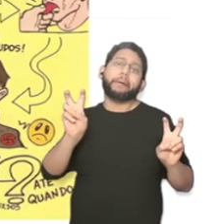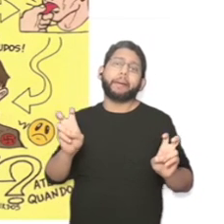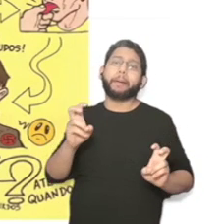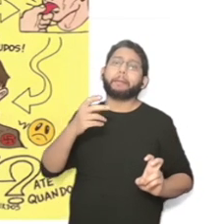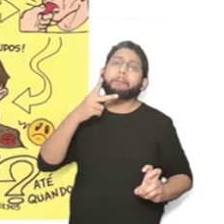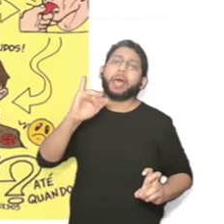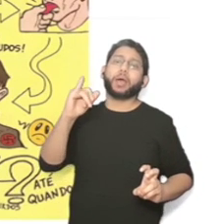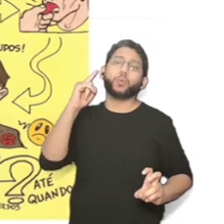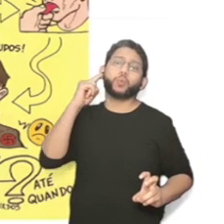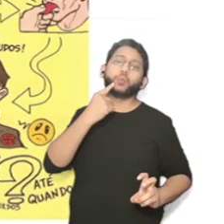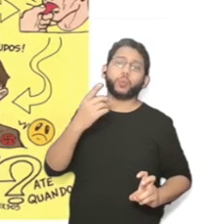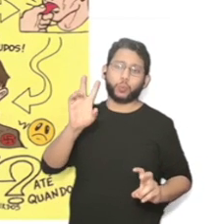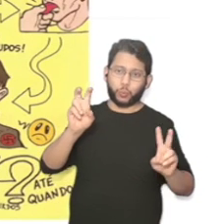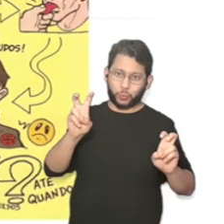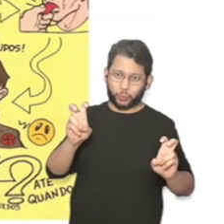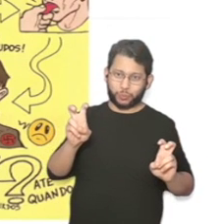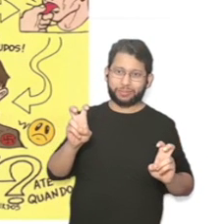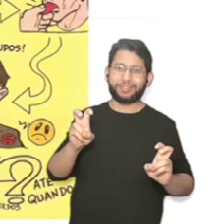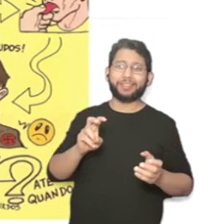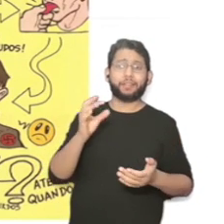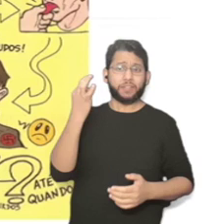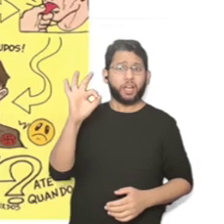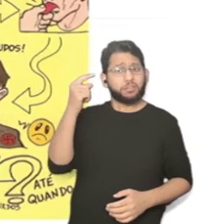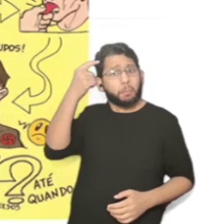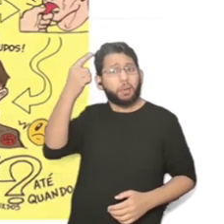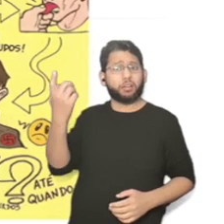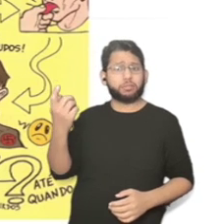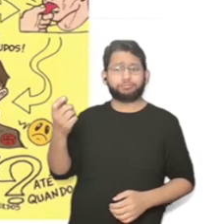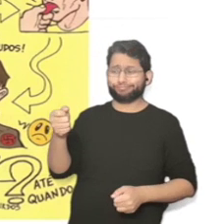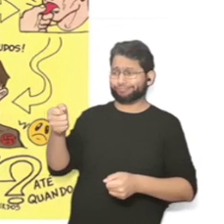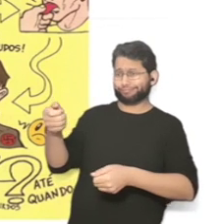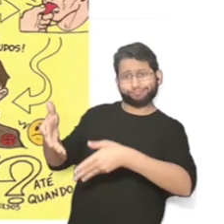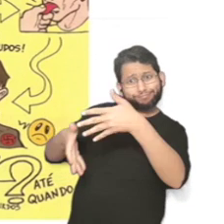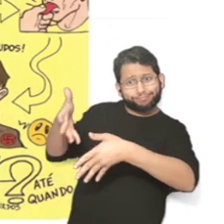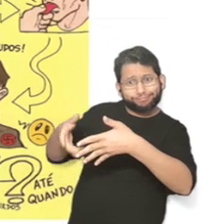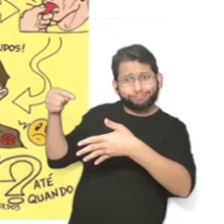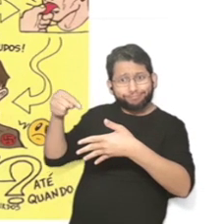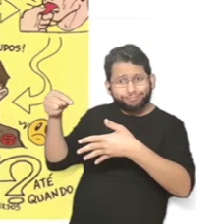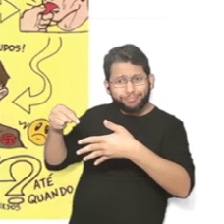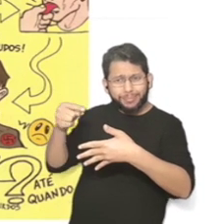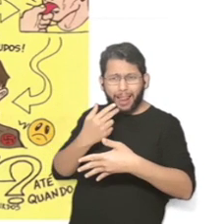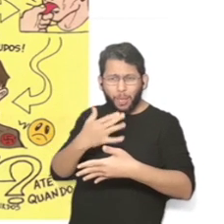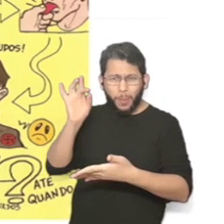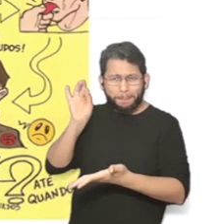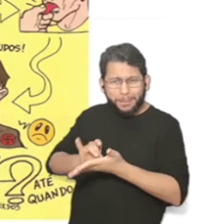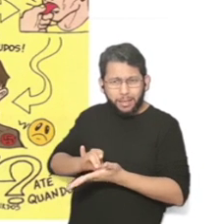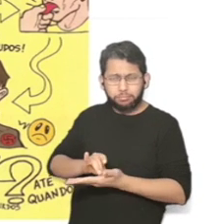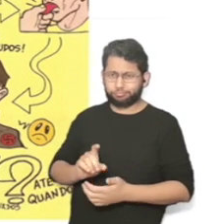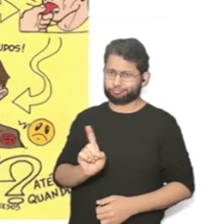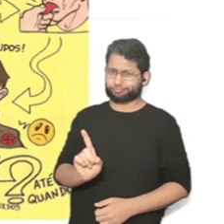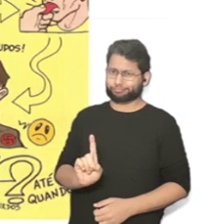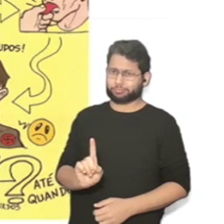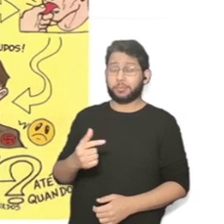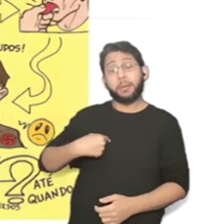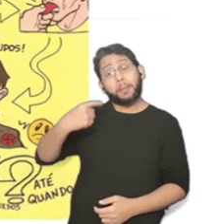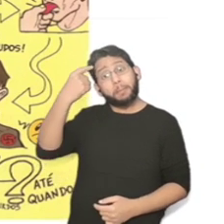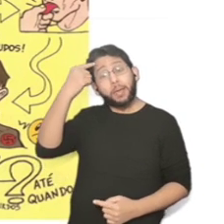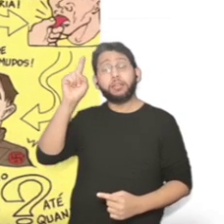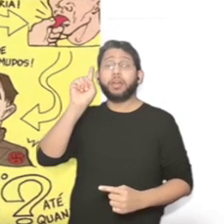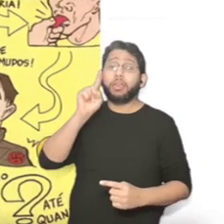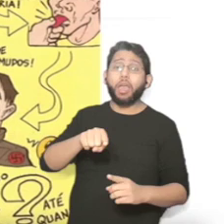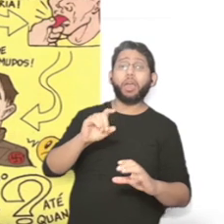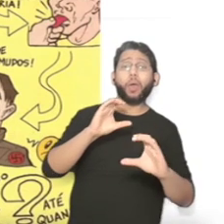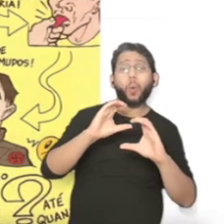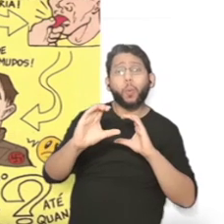pai dos surdos por essa conquista, também não reconhecia que a língua de sinais podia ser considerada uma língua. Ele